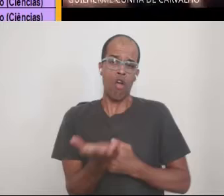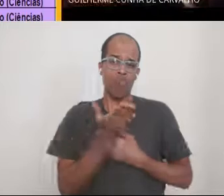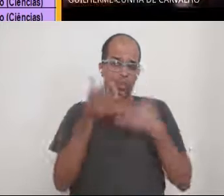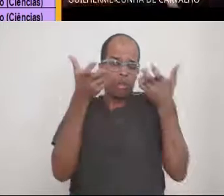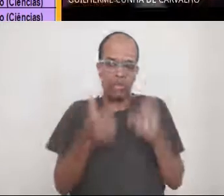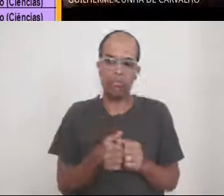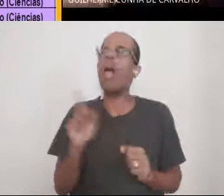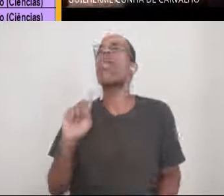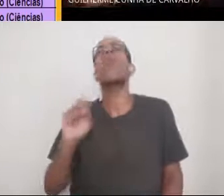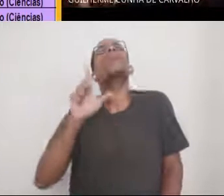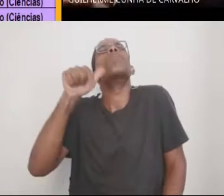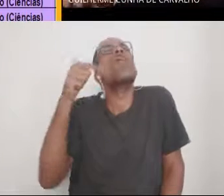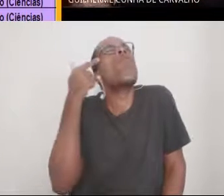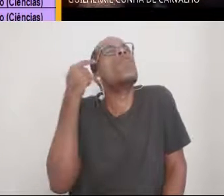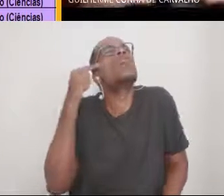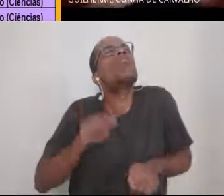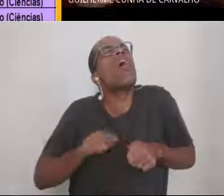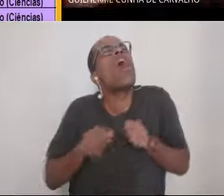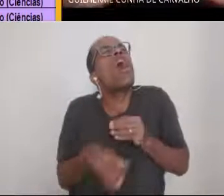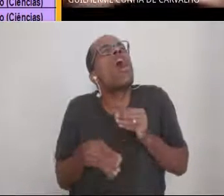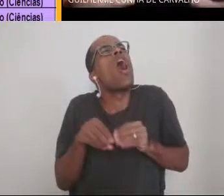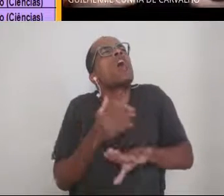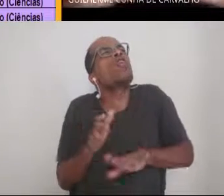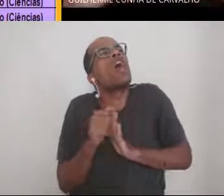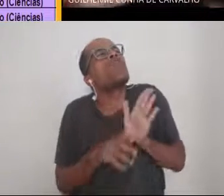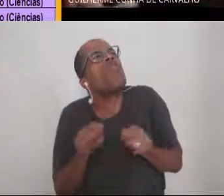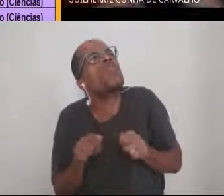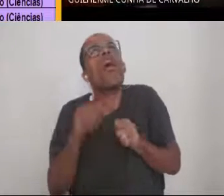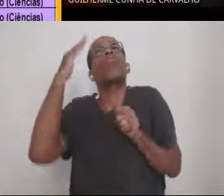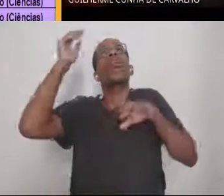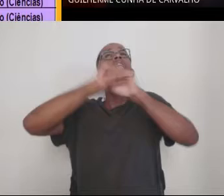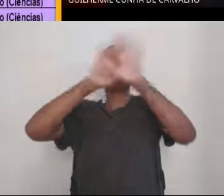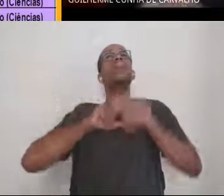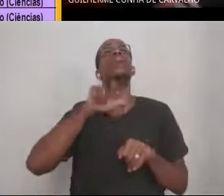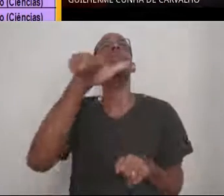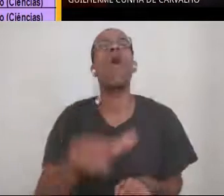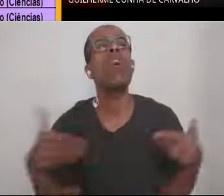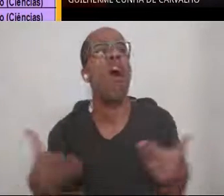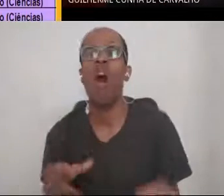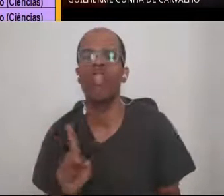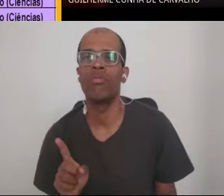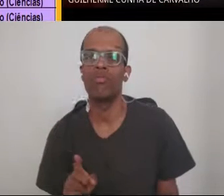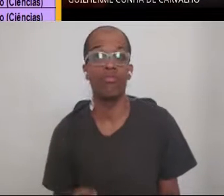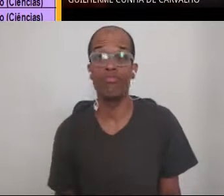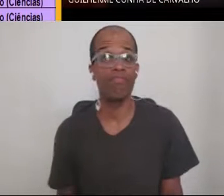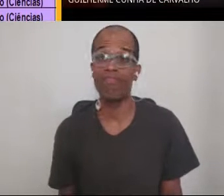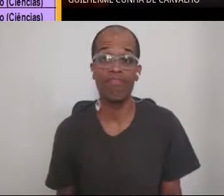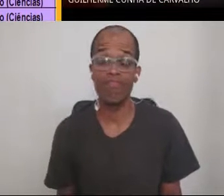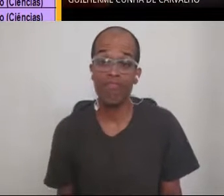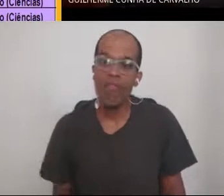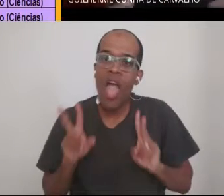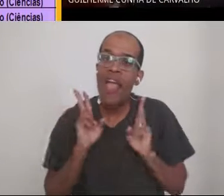assim, não, depois eu faço ali a atividade e entendo. Realmente vai ter uma explicação, vai ter tudo. Mas, gente, é que nem na sala de aula